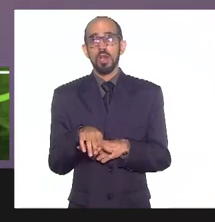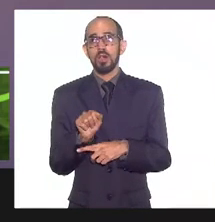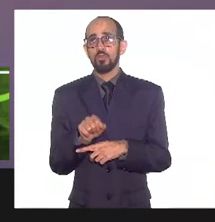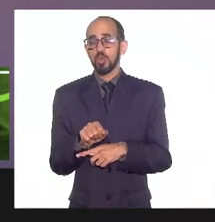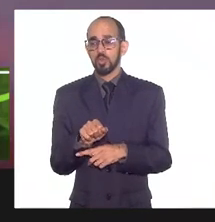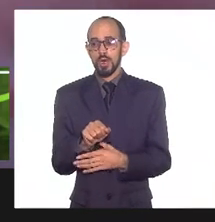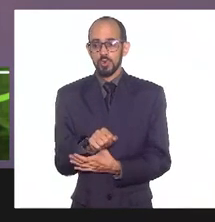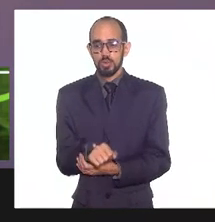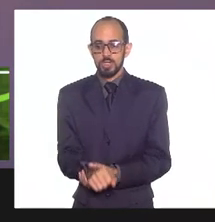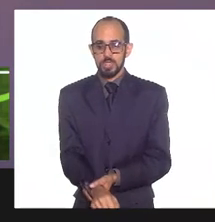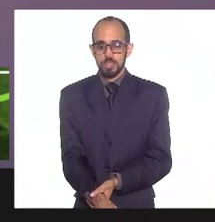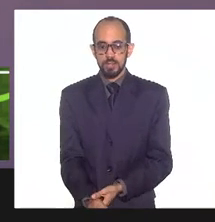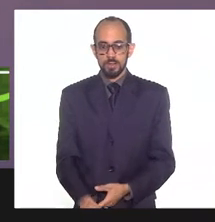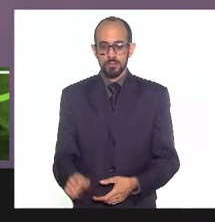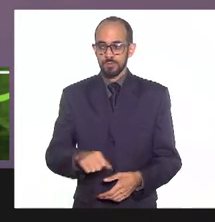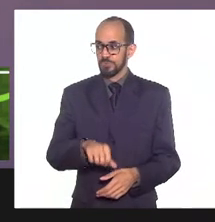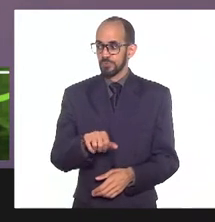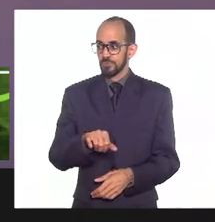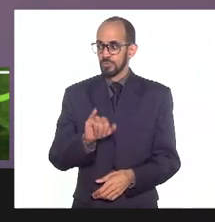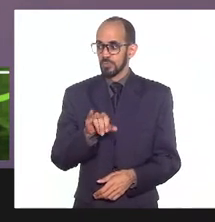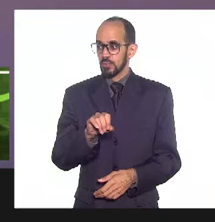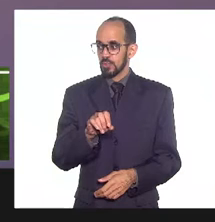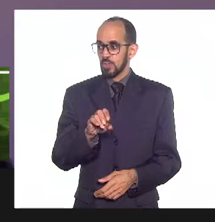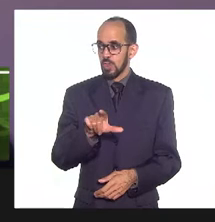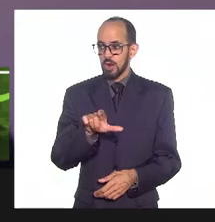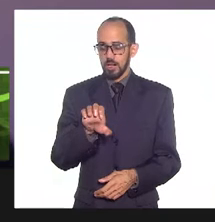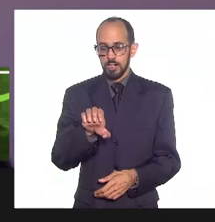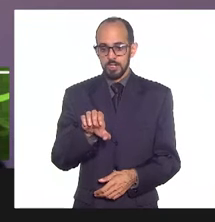anos Ioli Mendonça Ioli Mendonça